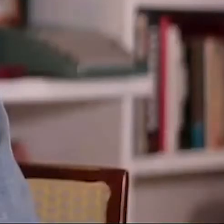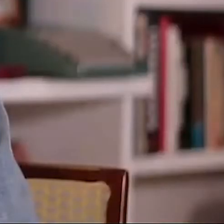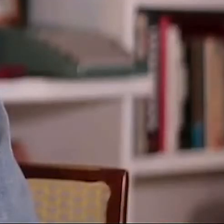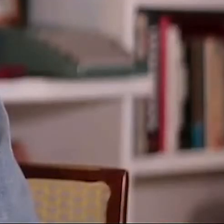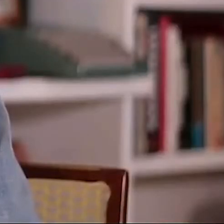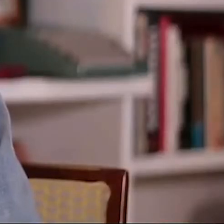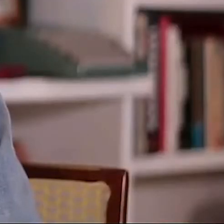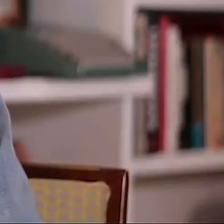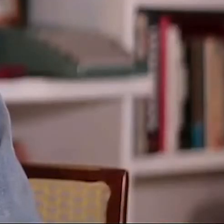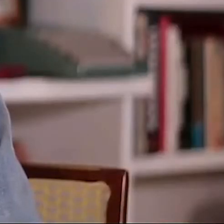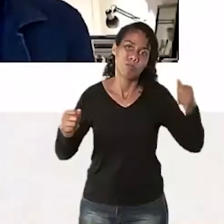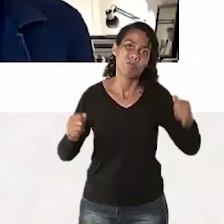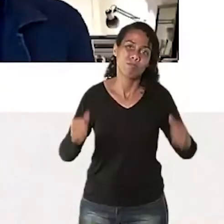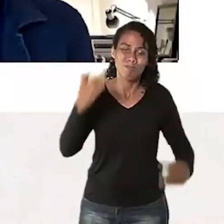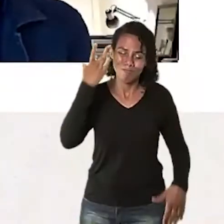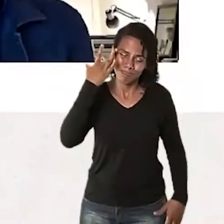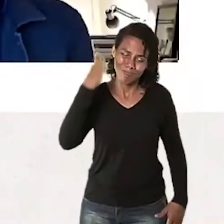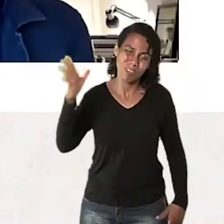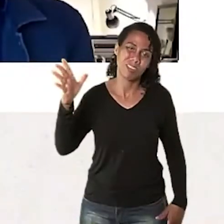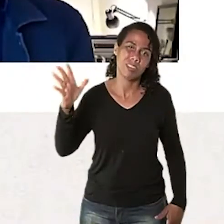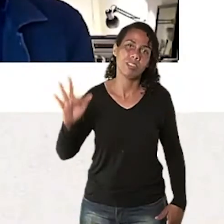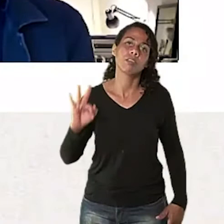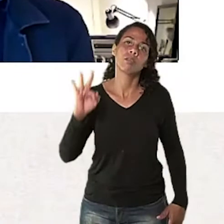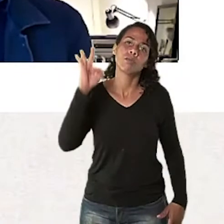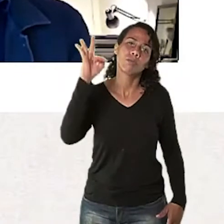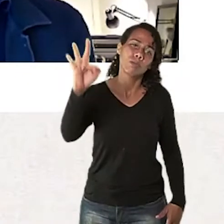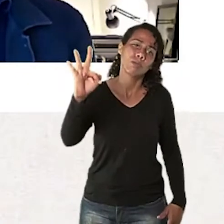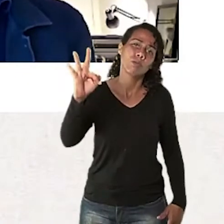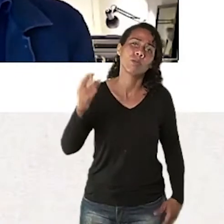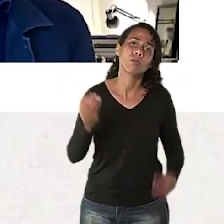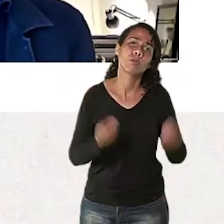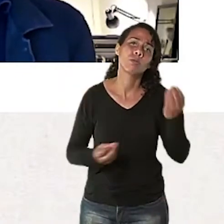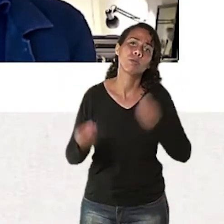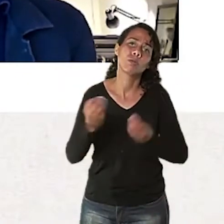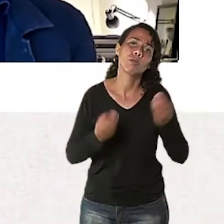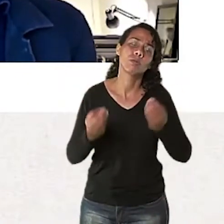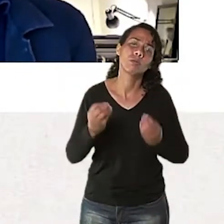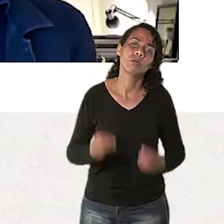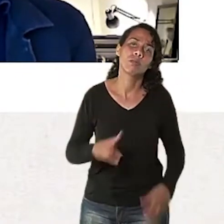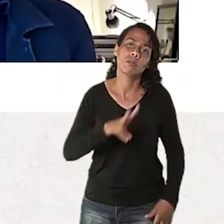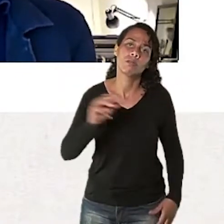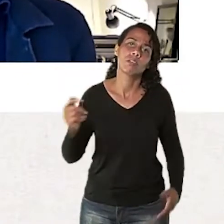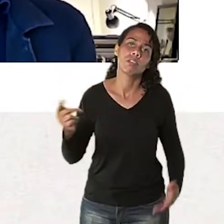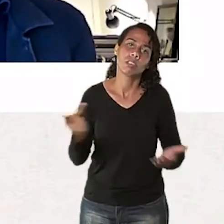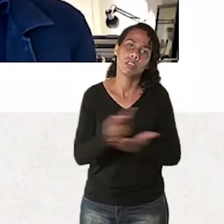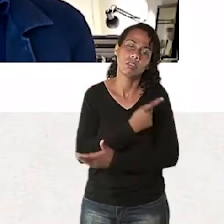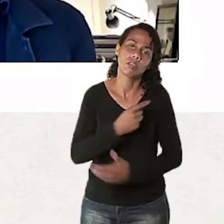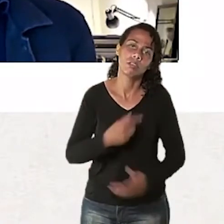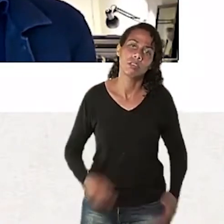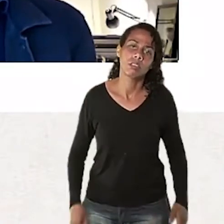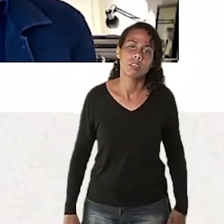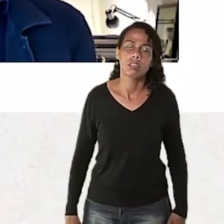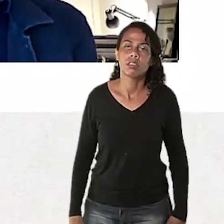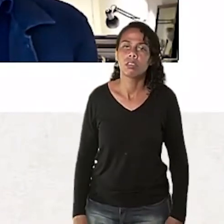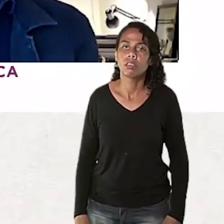se... Eu não sei. Tomara que ainda possa. Eu não sei se eu também vou ter energia. Né? Vem cá, eu também vi fantasmas